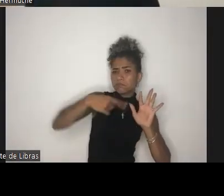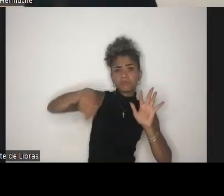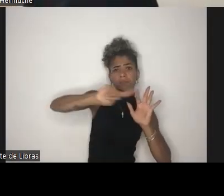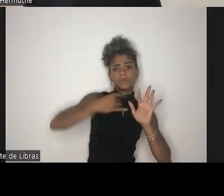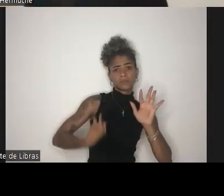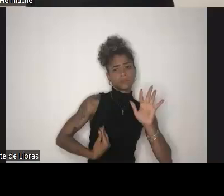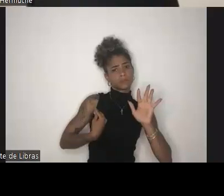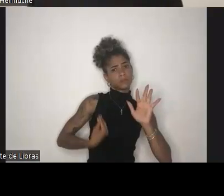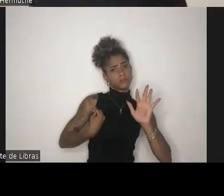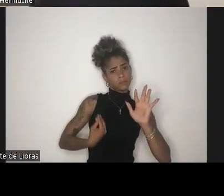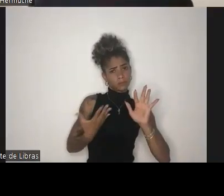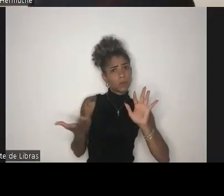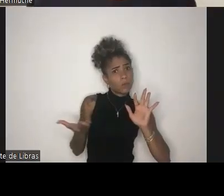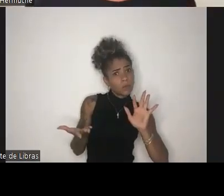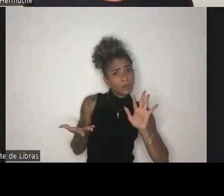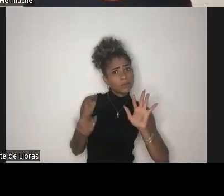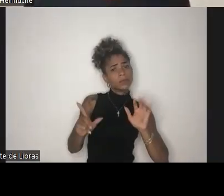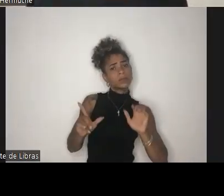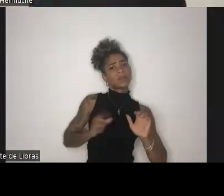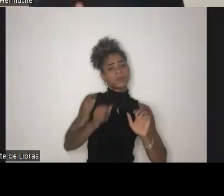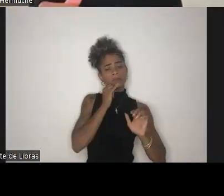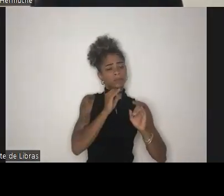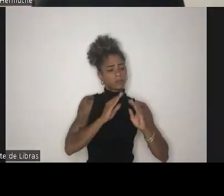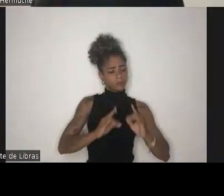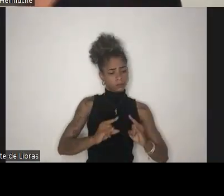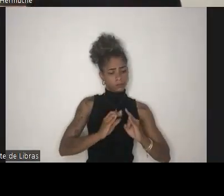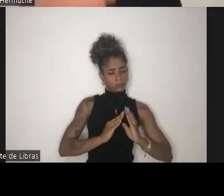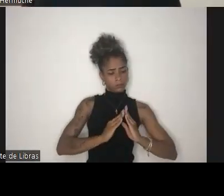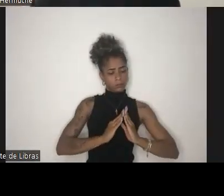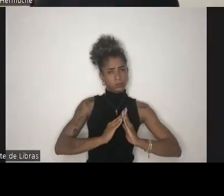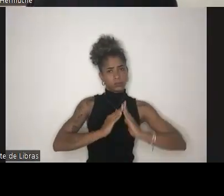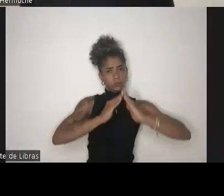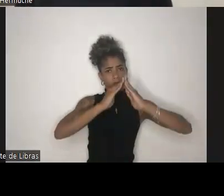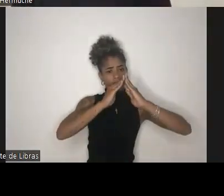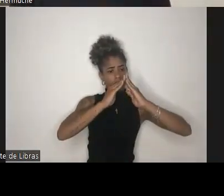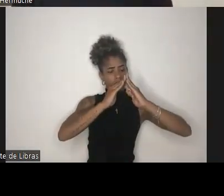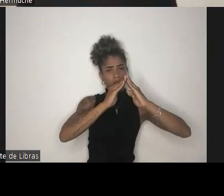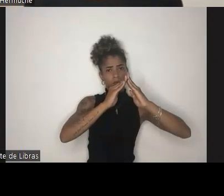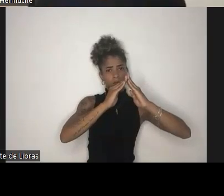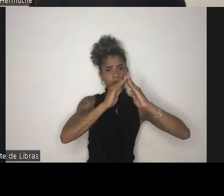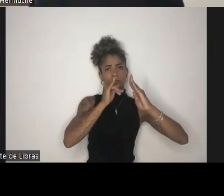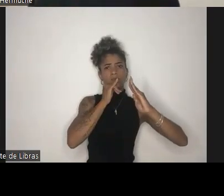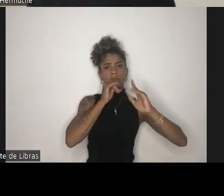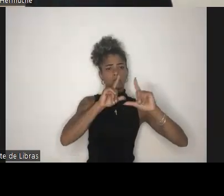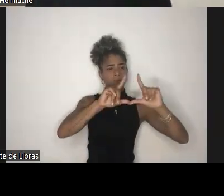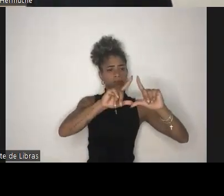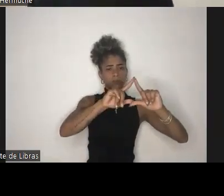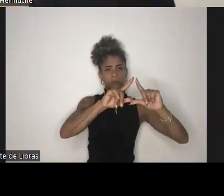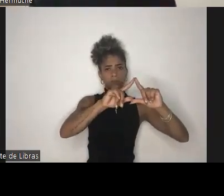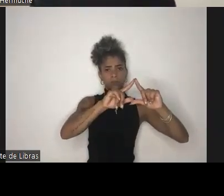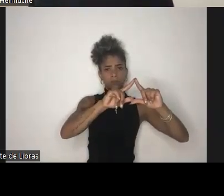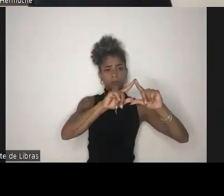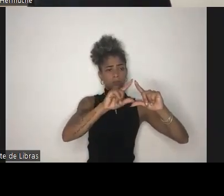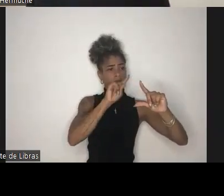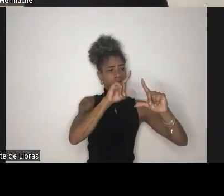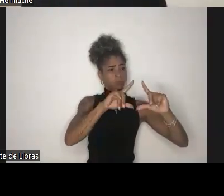você tem uma pirâmide com um corte chapado do lado esquerdo